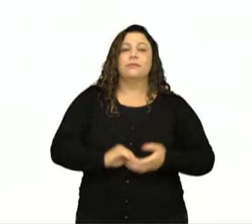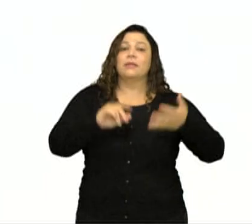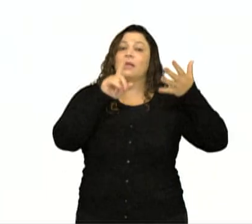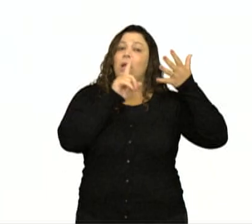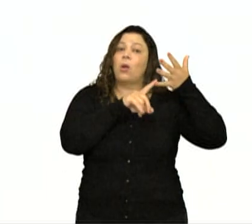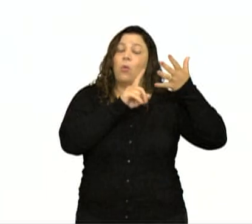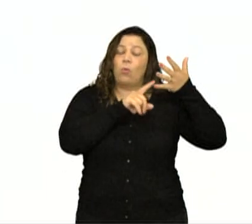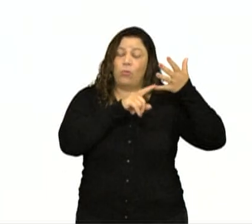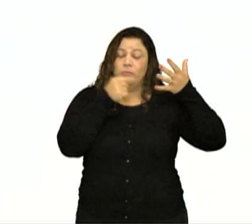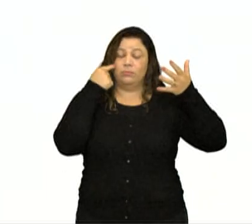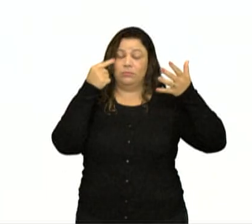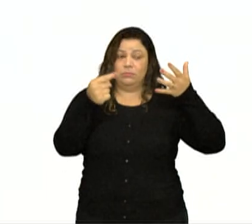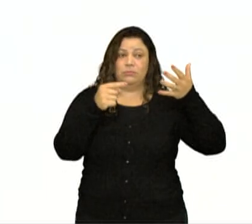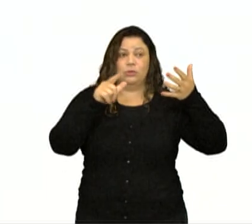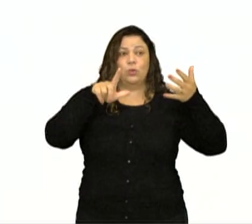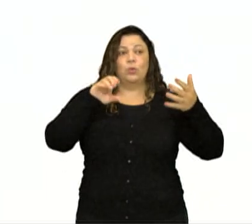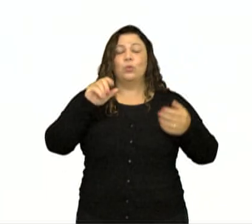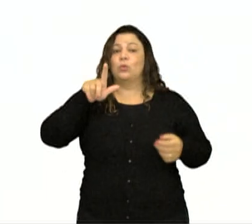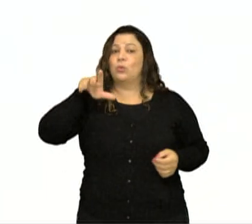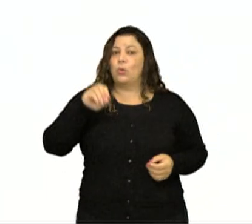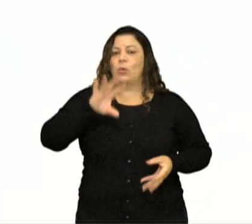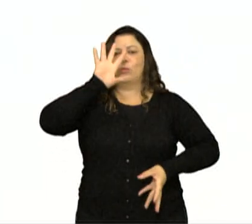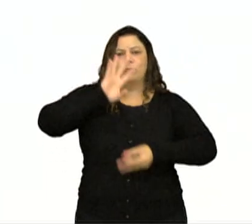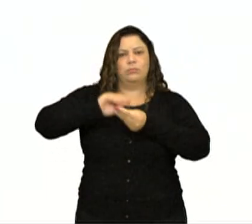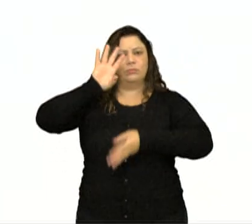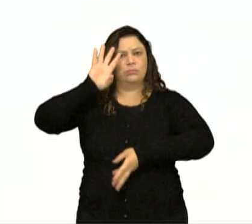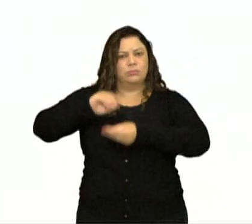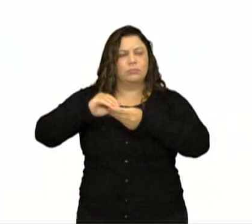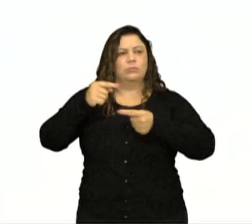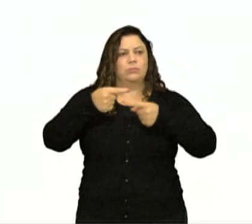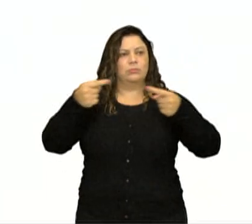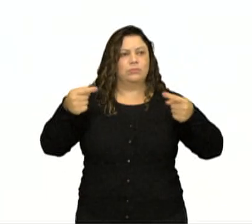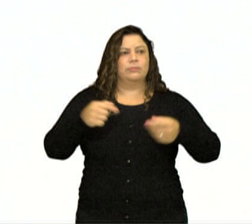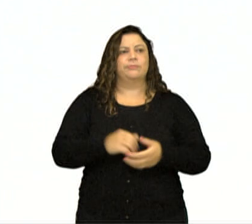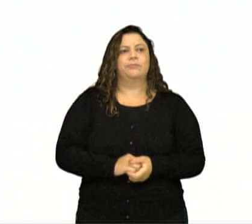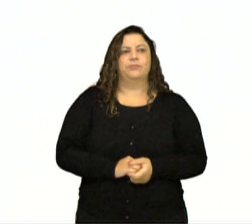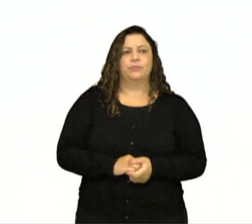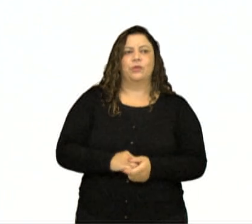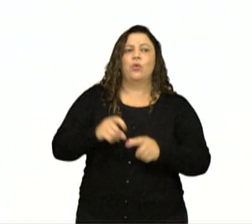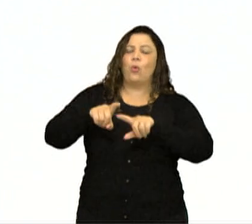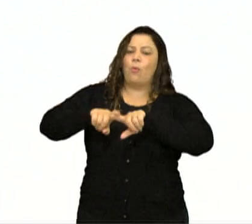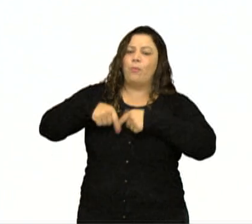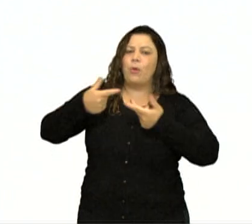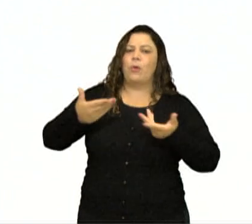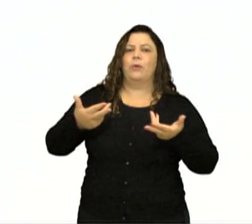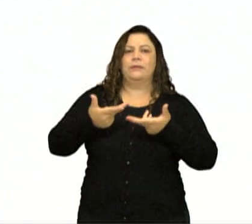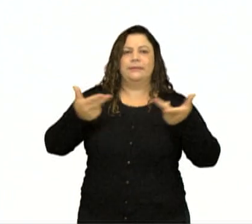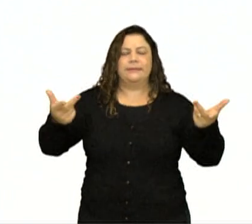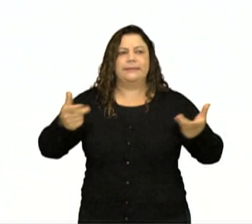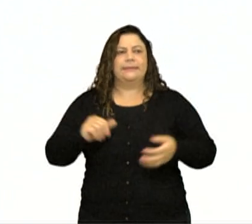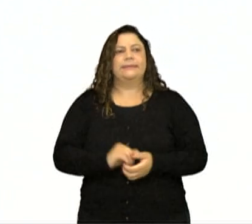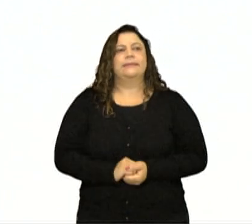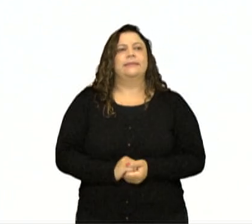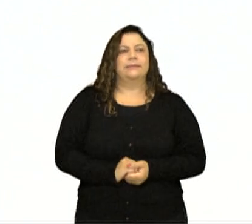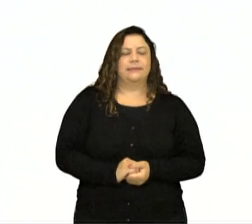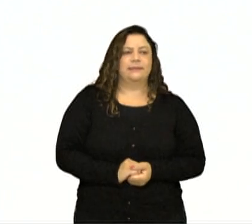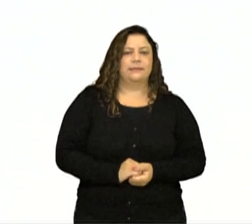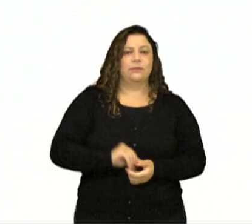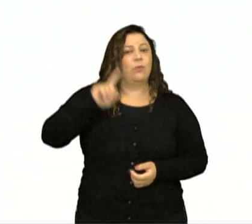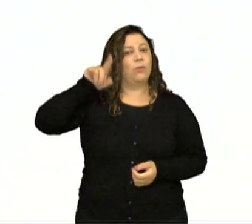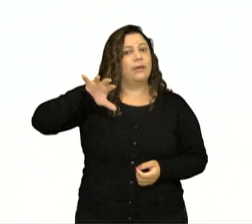Conclusivas: o logo, o pois depois do verbo, o portanto, o por conseguinte, o por isso, o